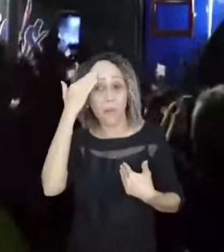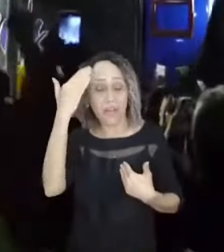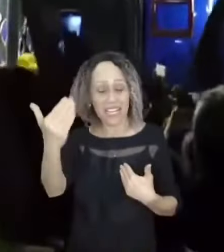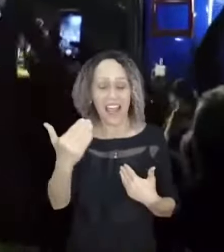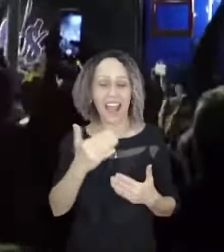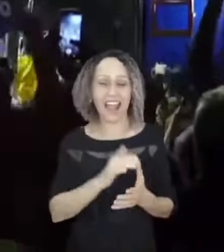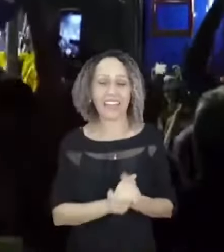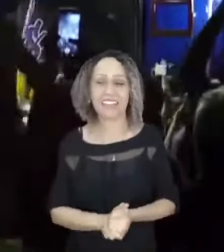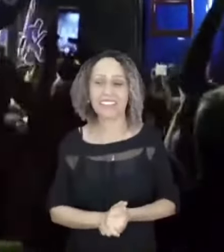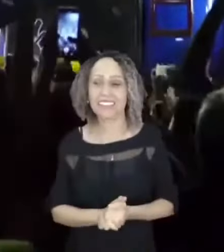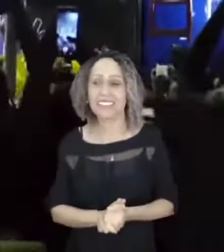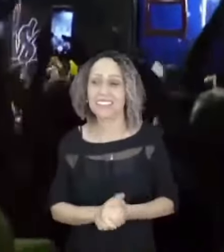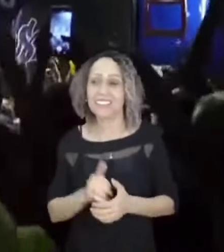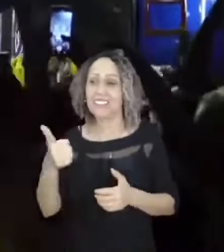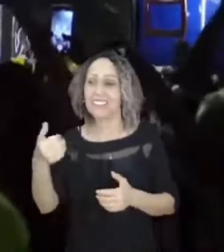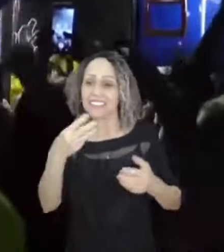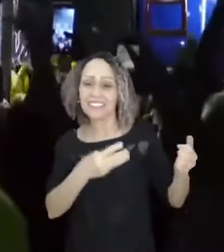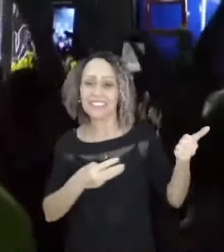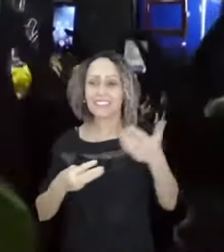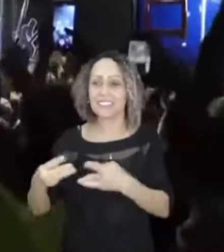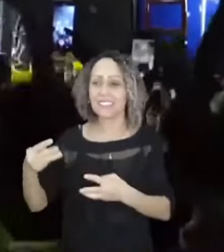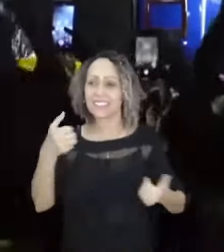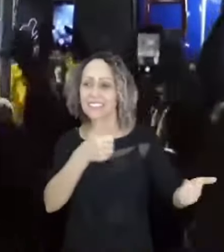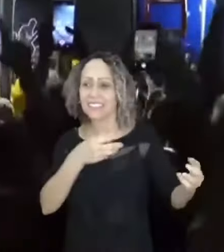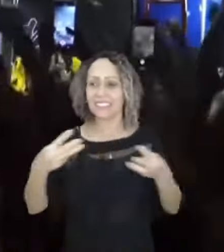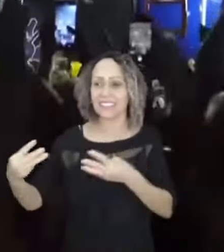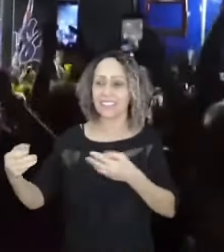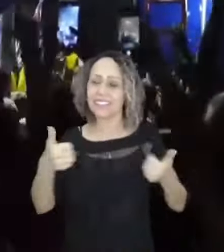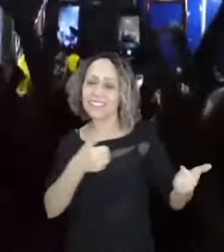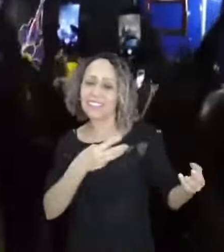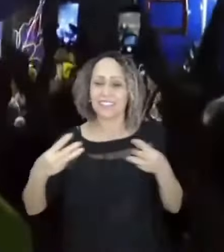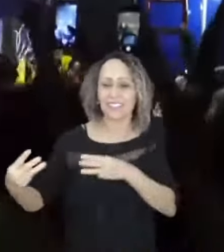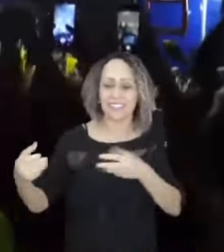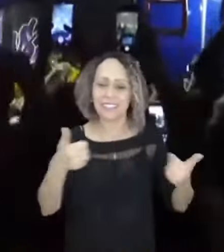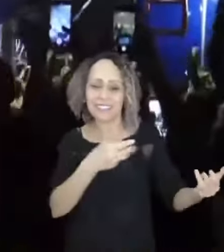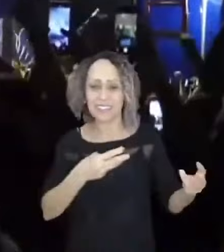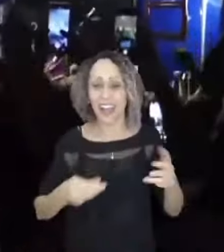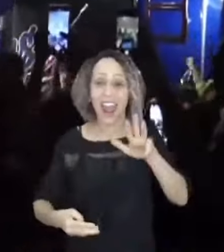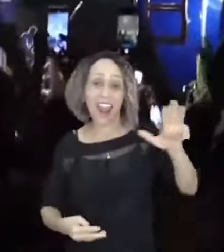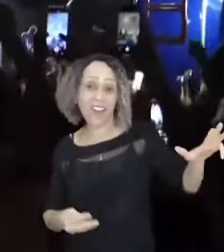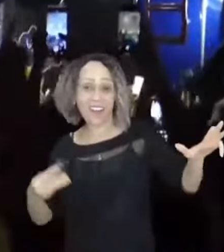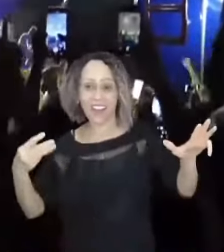é 13! É Paulo! É Lula!